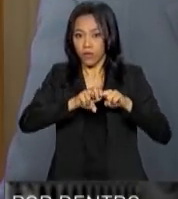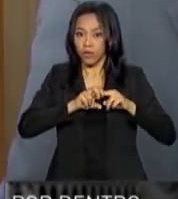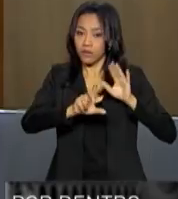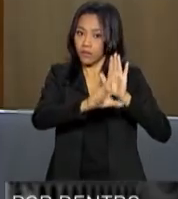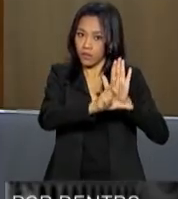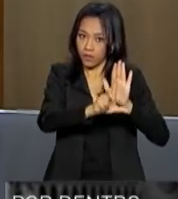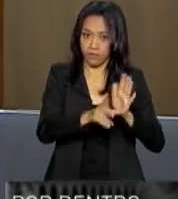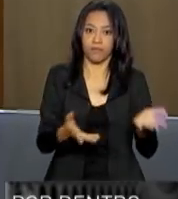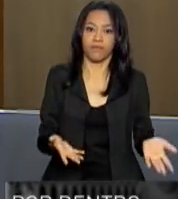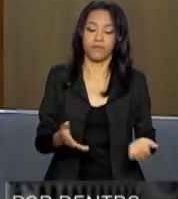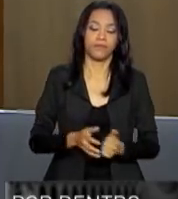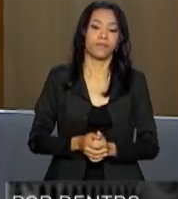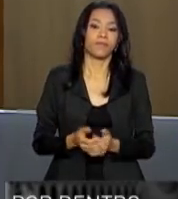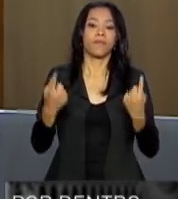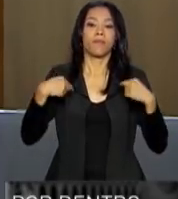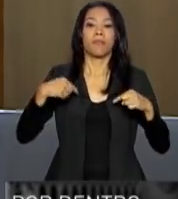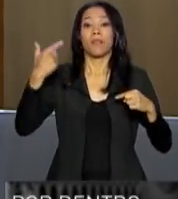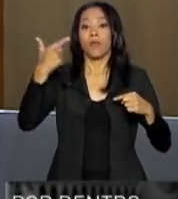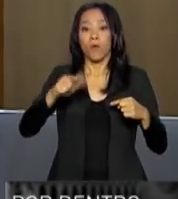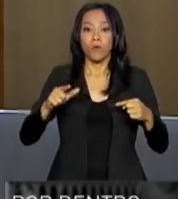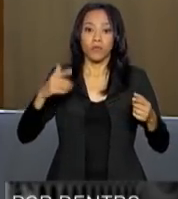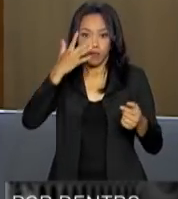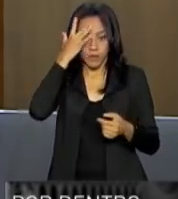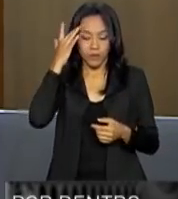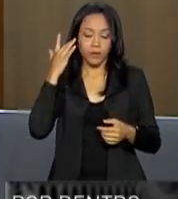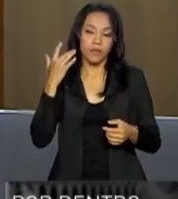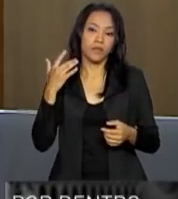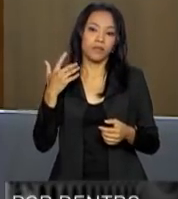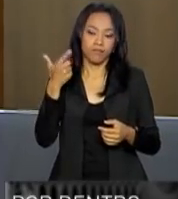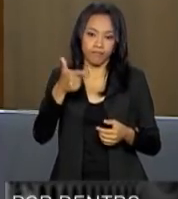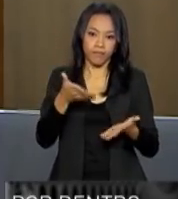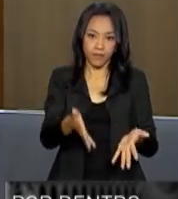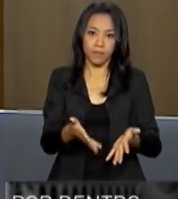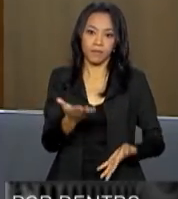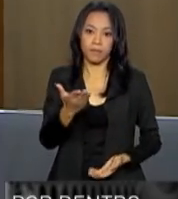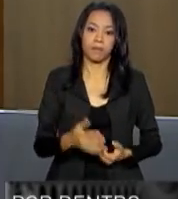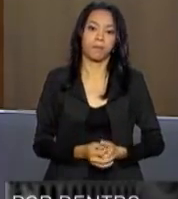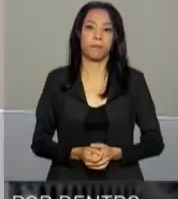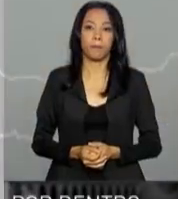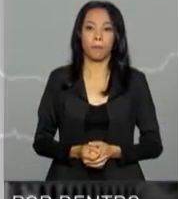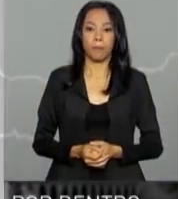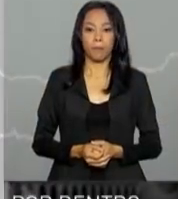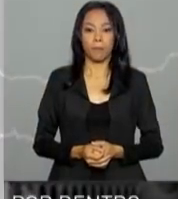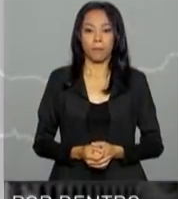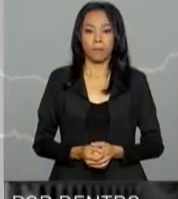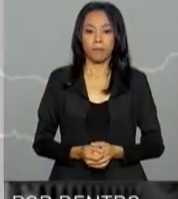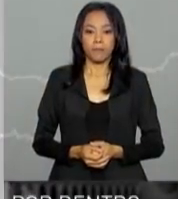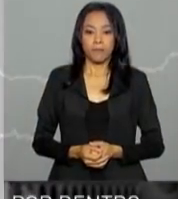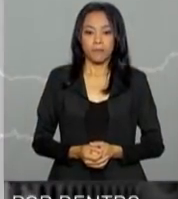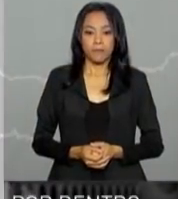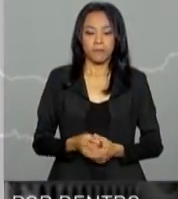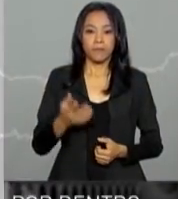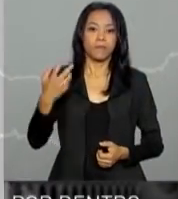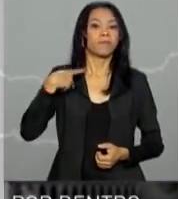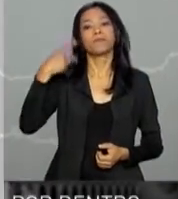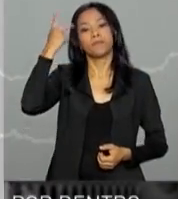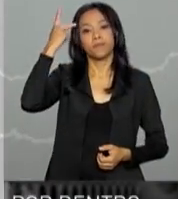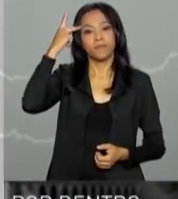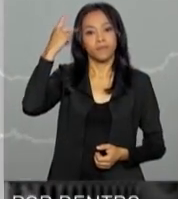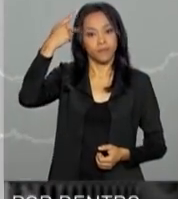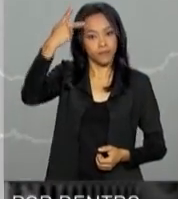gente tem agora a participação de mais um ouvinte vamos então ouvir essa participação oi meu nome é luciano